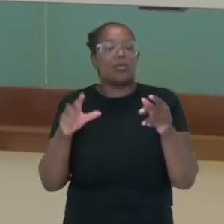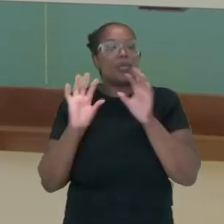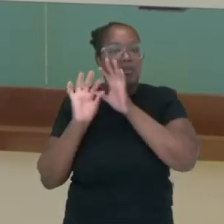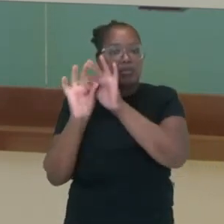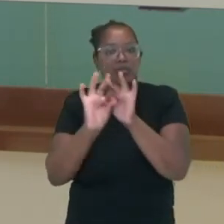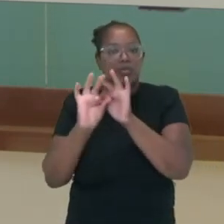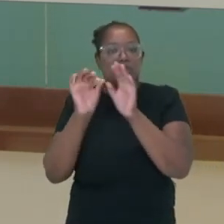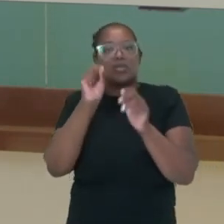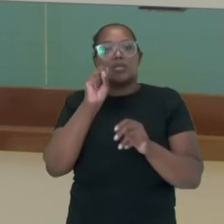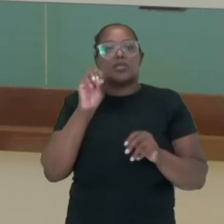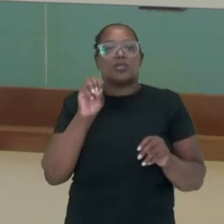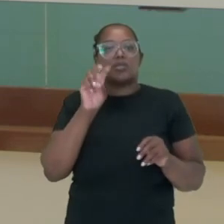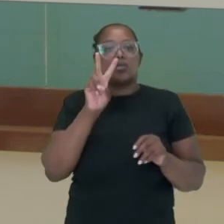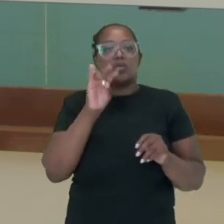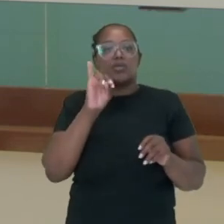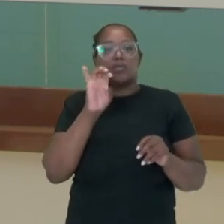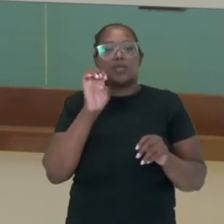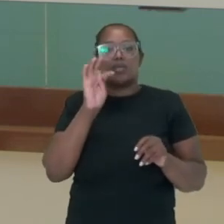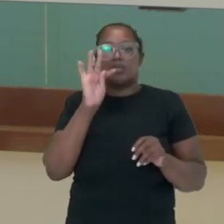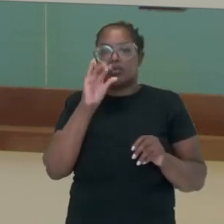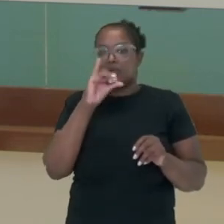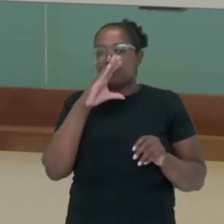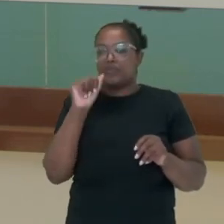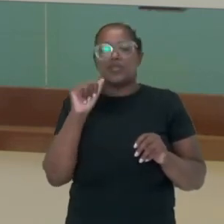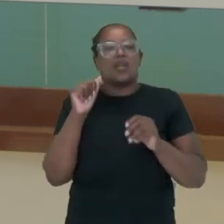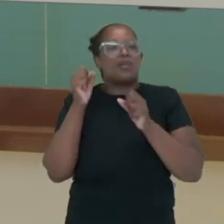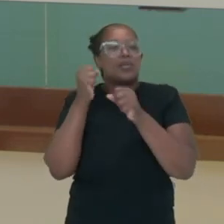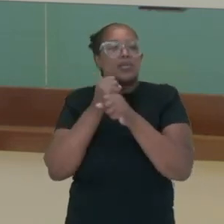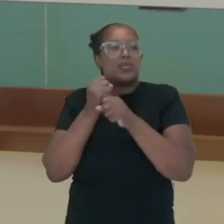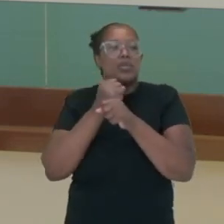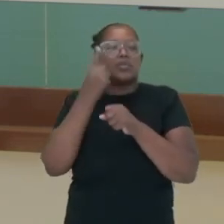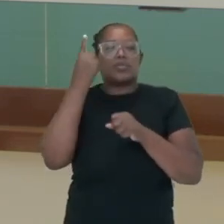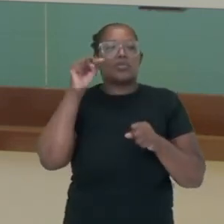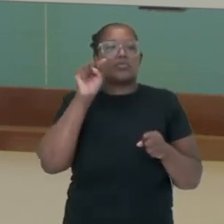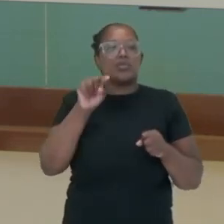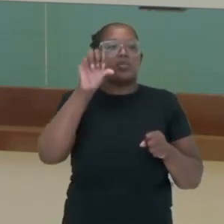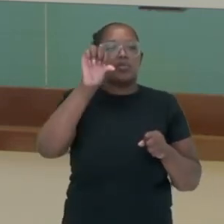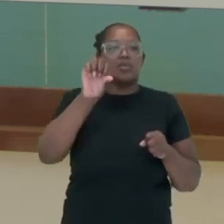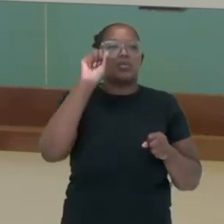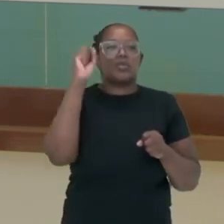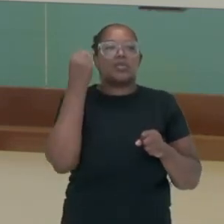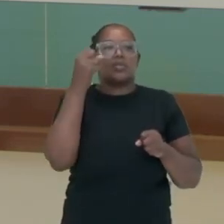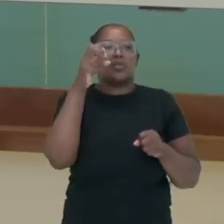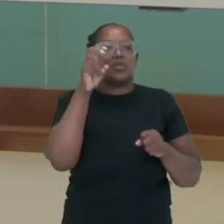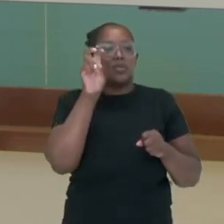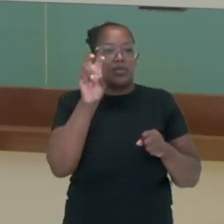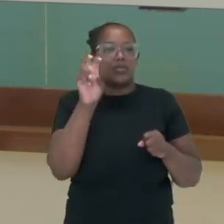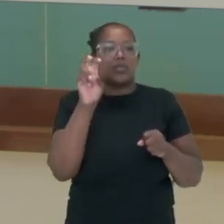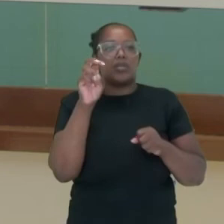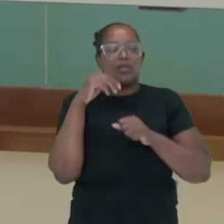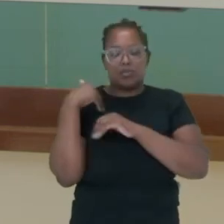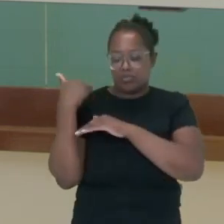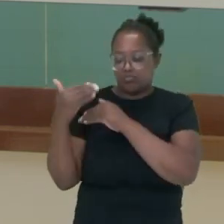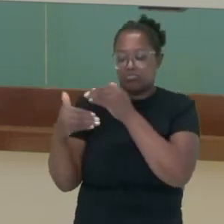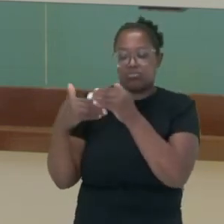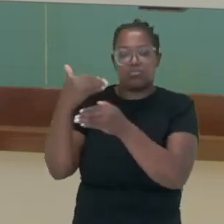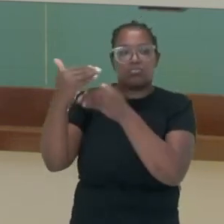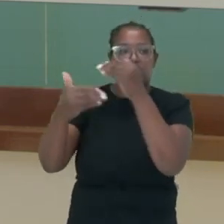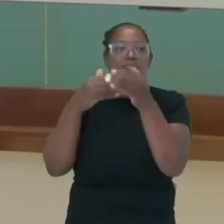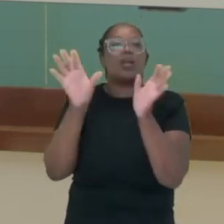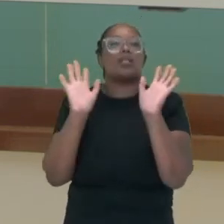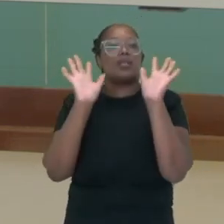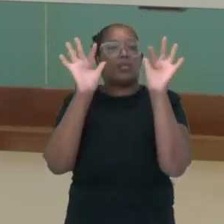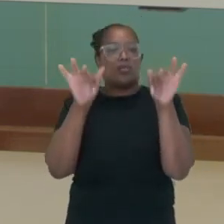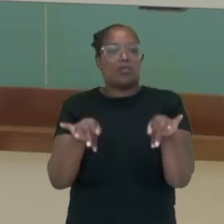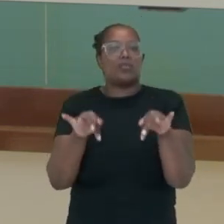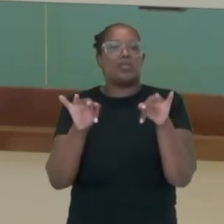não finalizasse. Infelizmente, isso foi em 85, numa trajetória bem longa, e dessa trajetória bem longa culminou o fim da